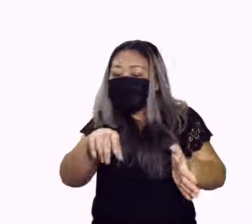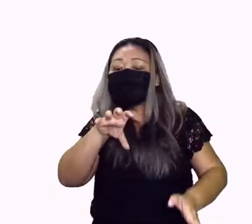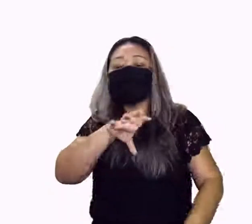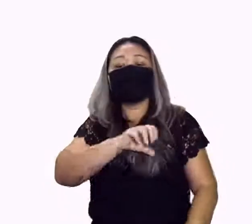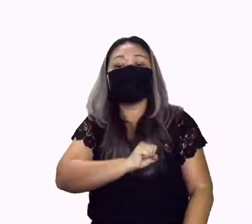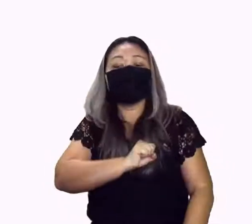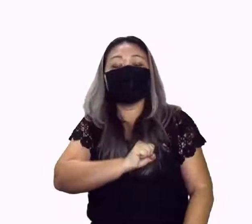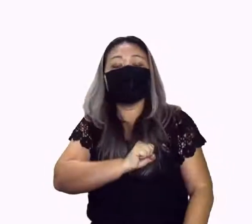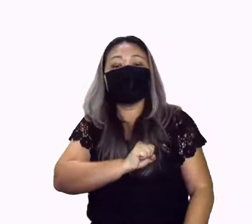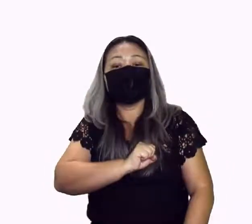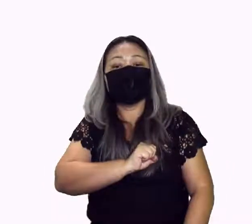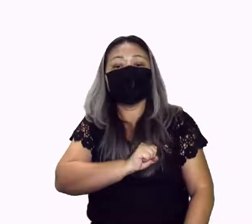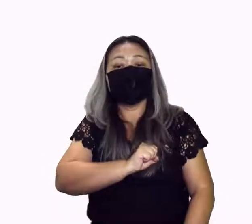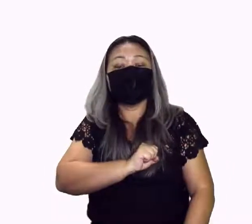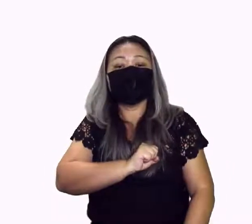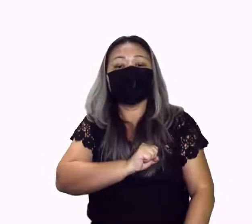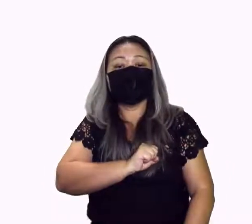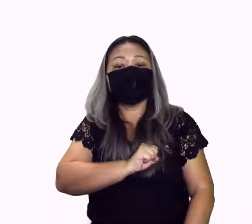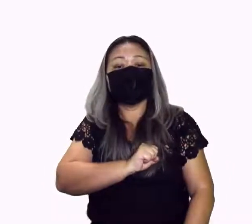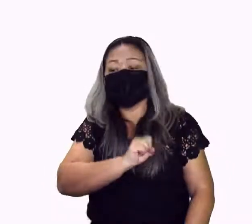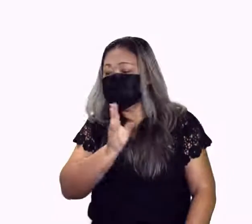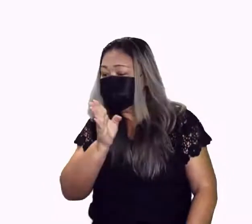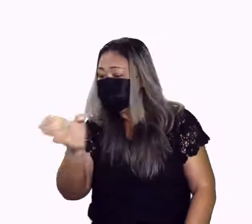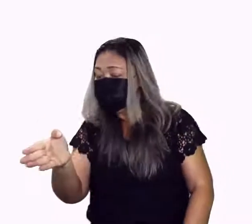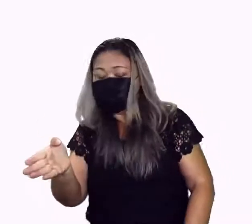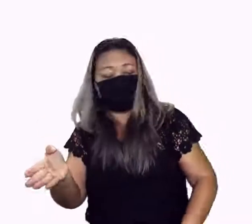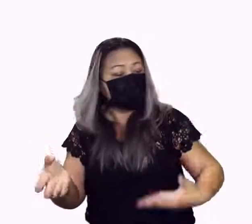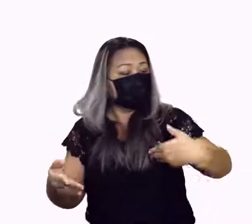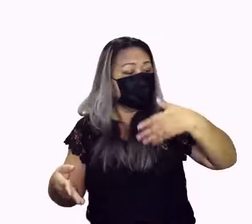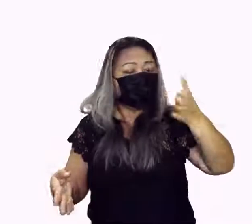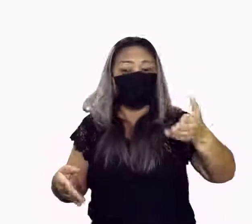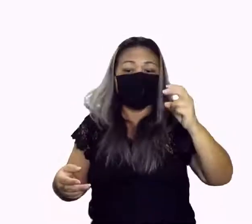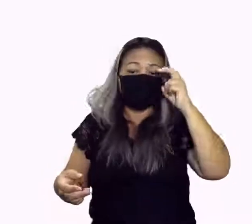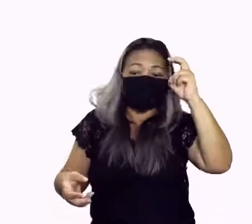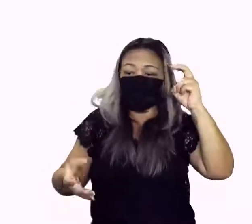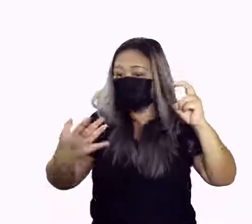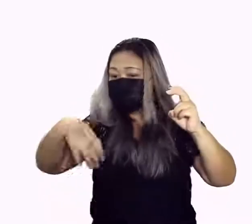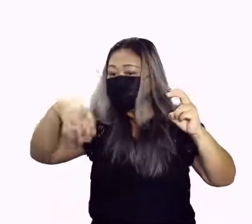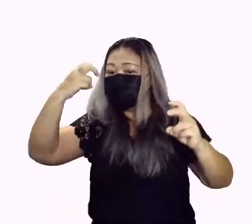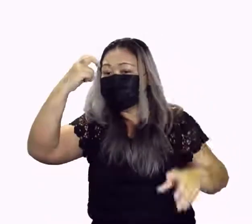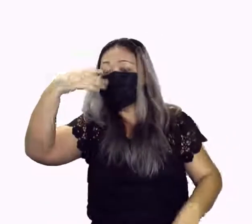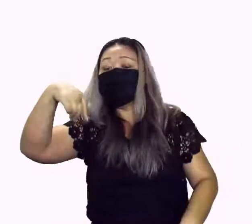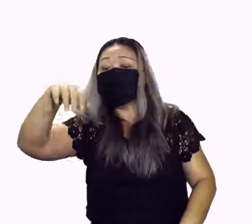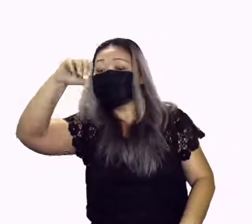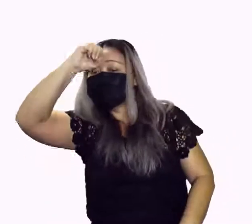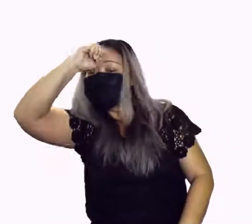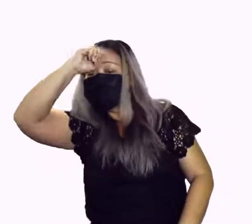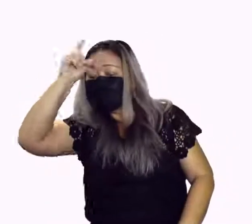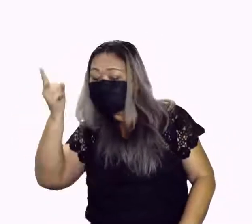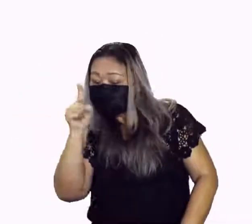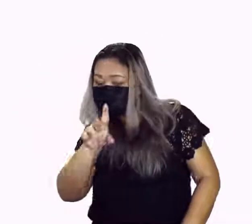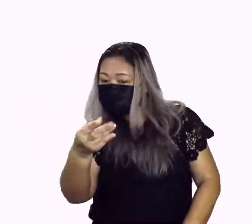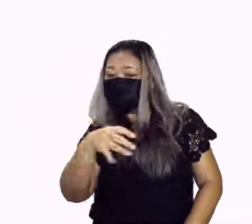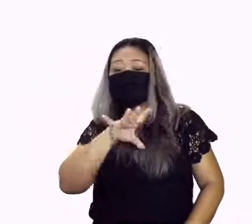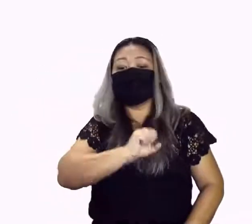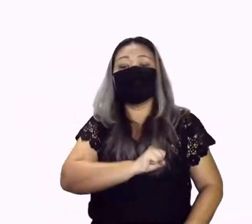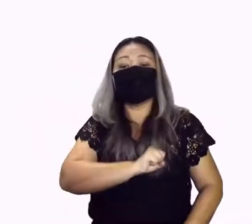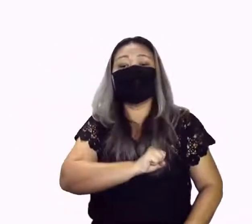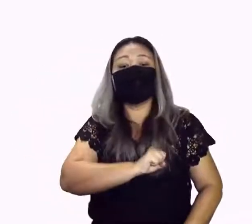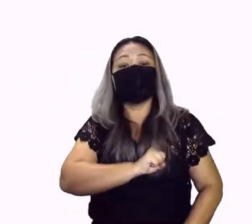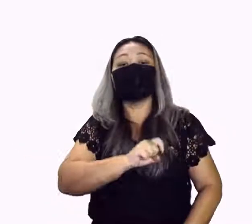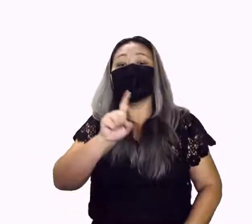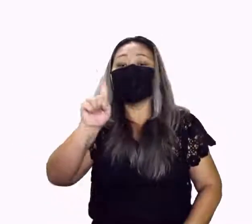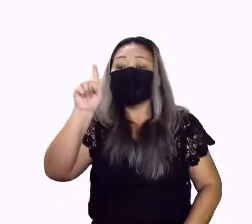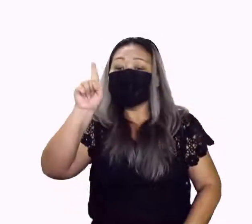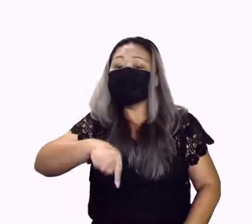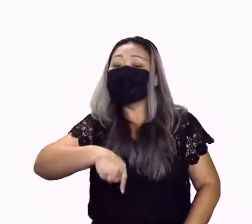Ó. Então, entre os ignorantes, né, e o sábio, o amor está no meio. Com efeito, uma das coisas mais